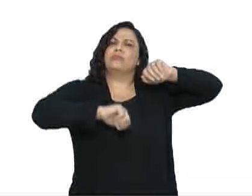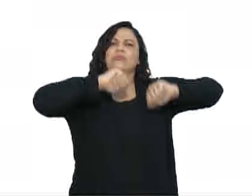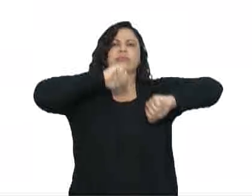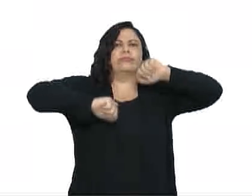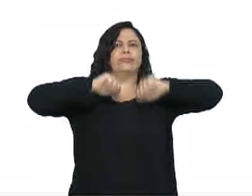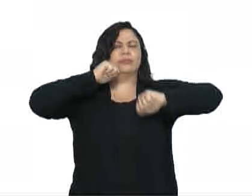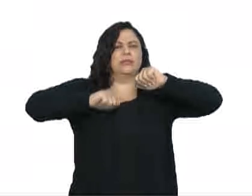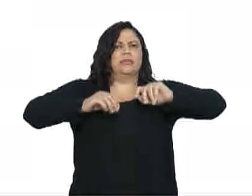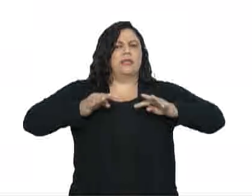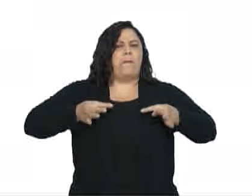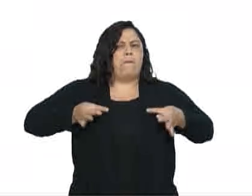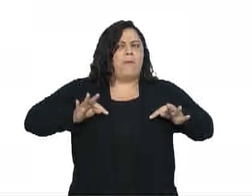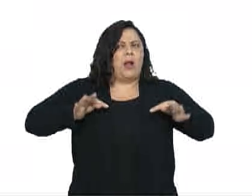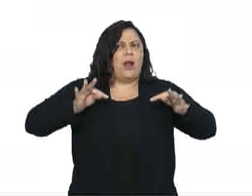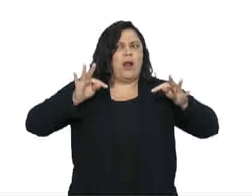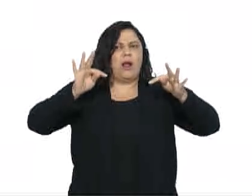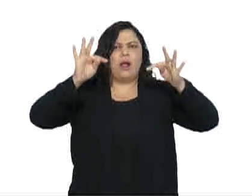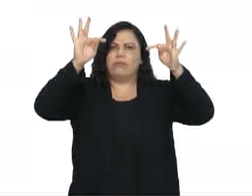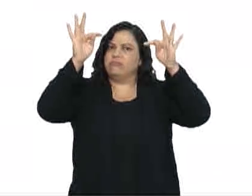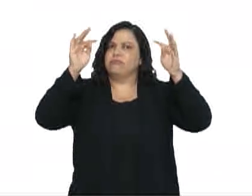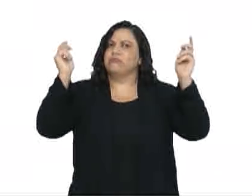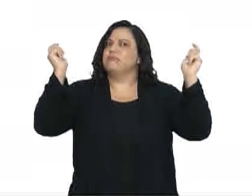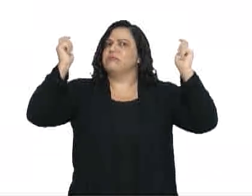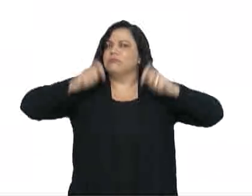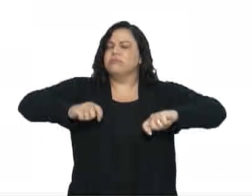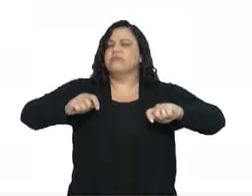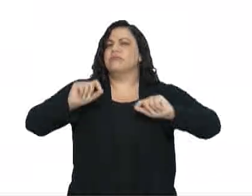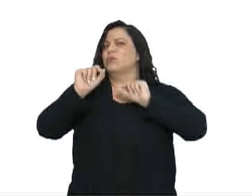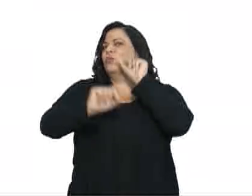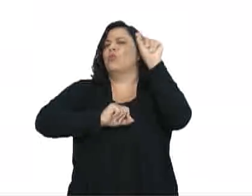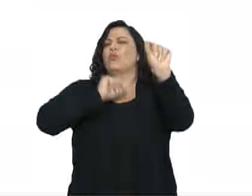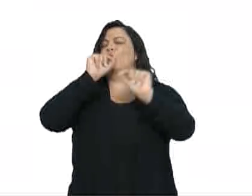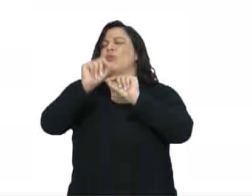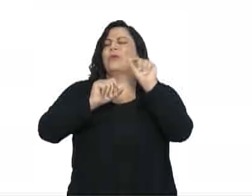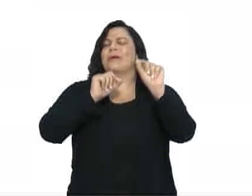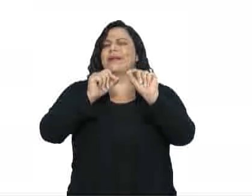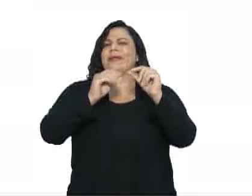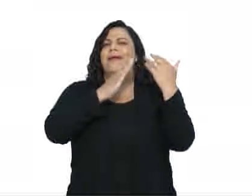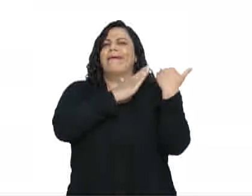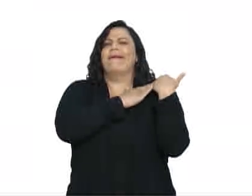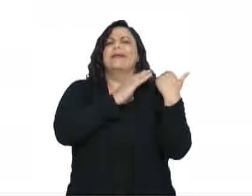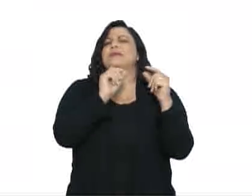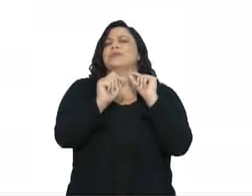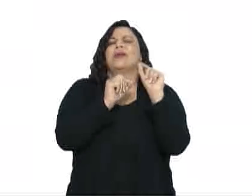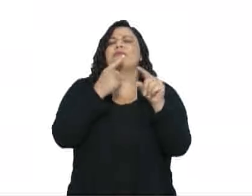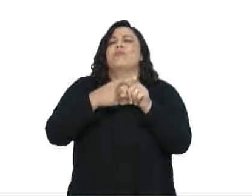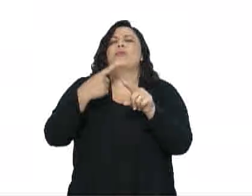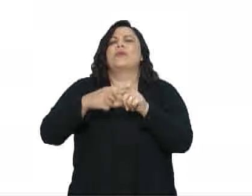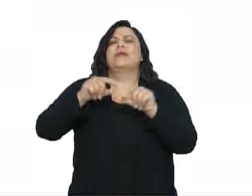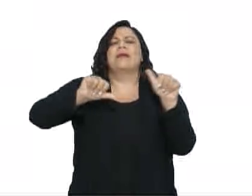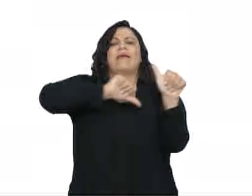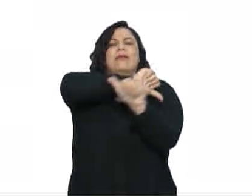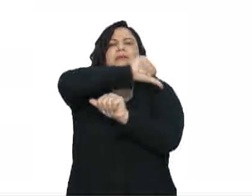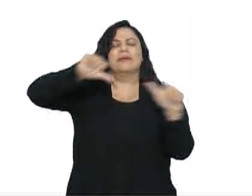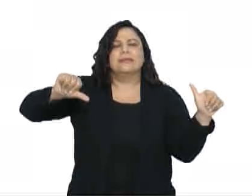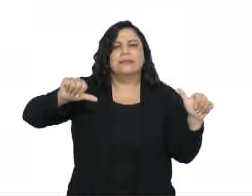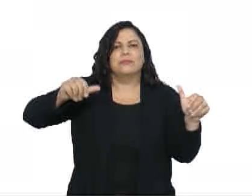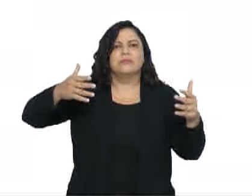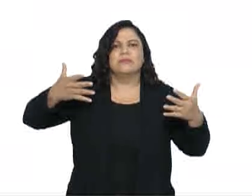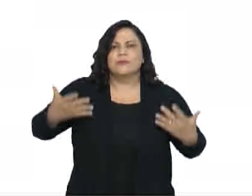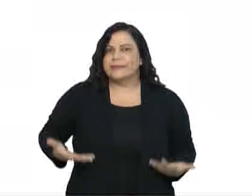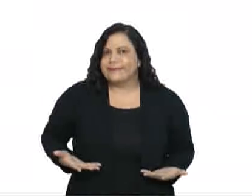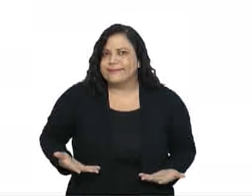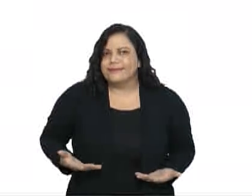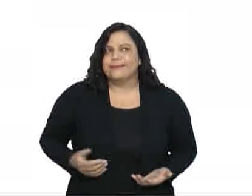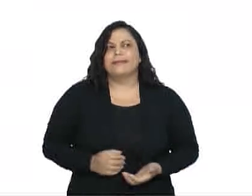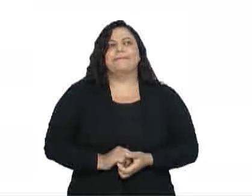avançada. Pode-se apontar como um dos fatores responsáveis por essa transformação. Vamos